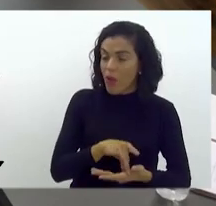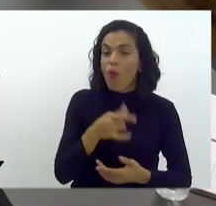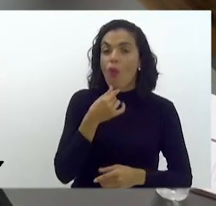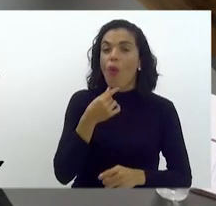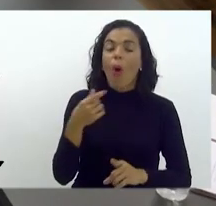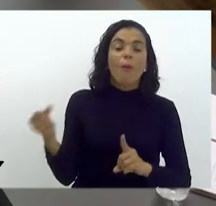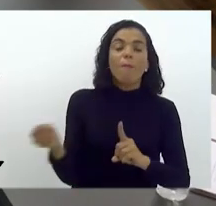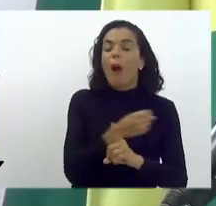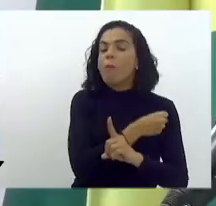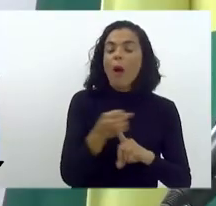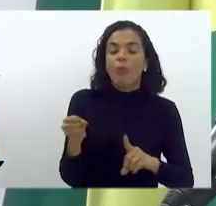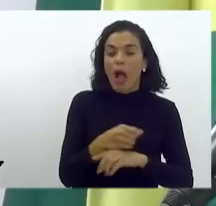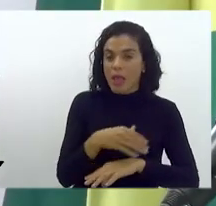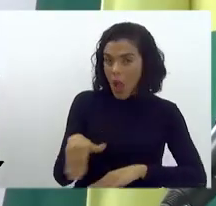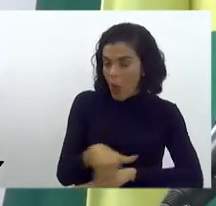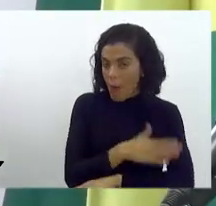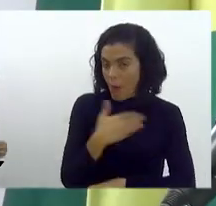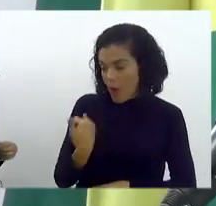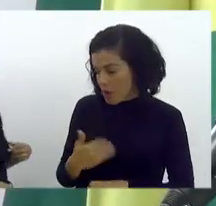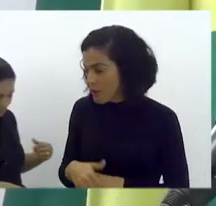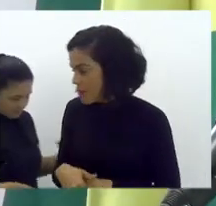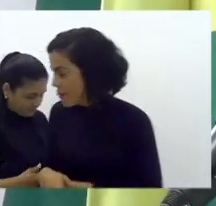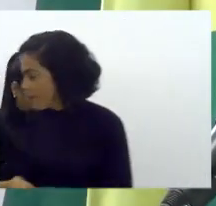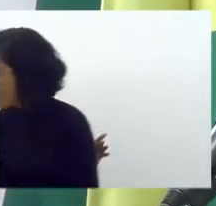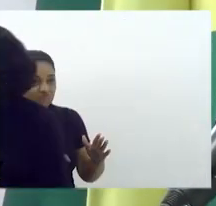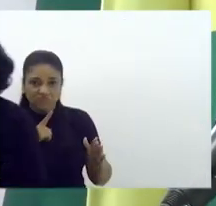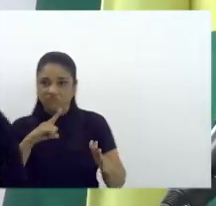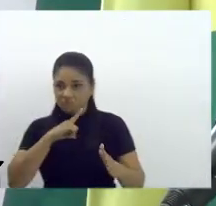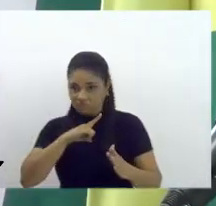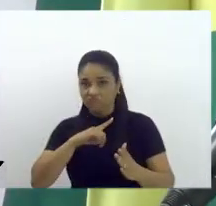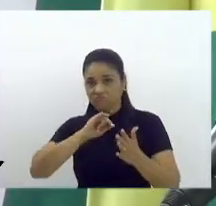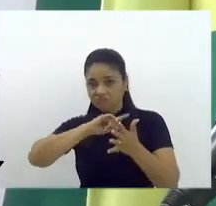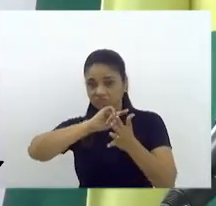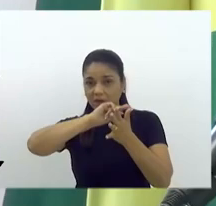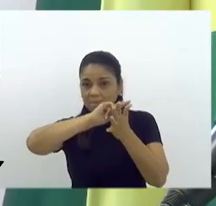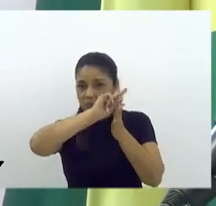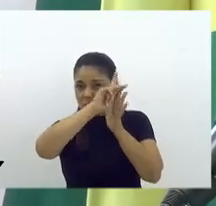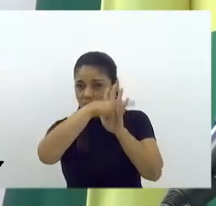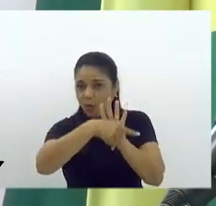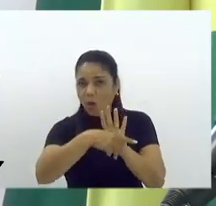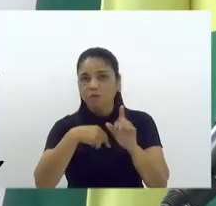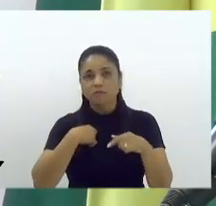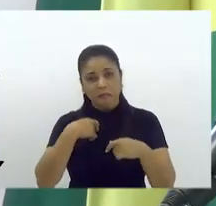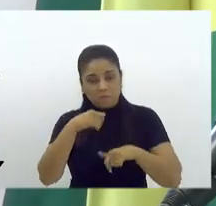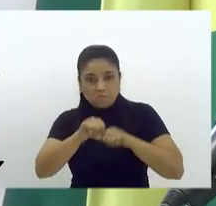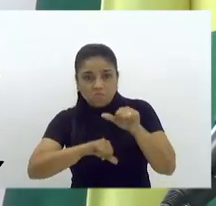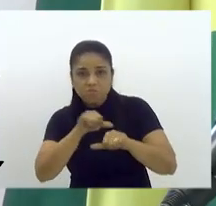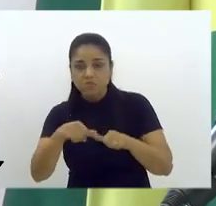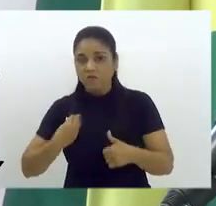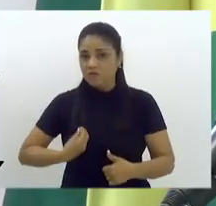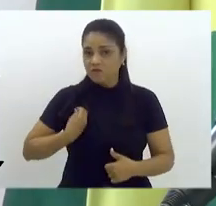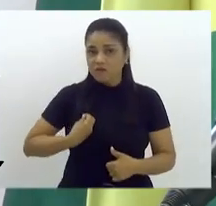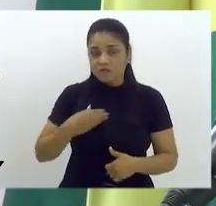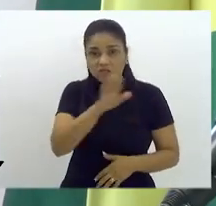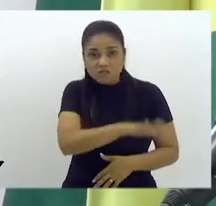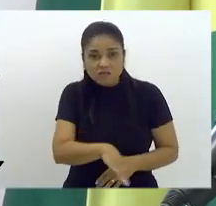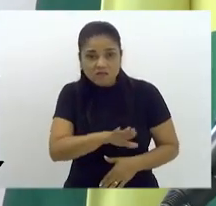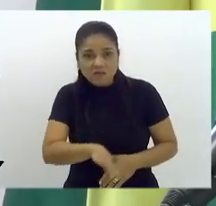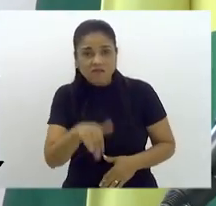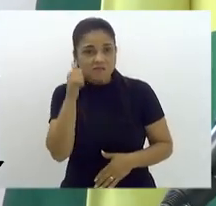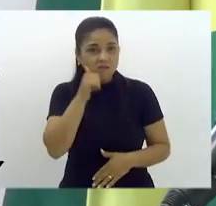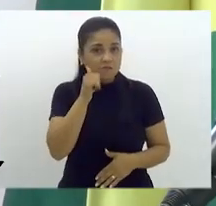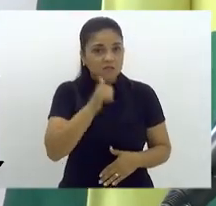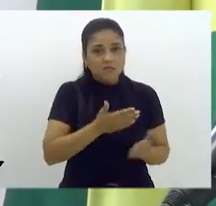rua Como já aconteceu eu ia denúncia era falsa então a gente tem que ter protocolo e cuidado com toda a gente tá mexendo com a vida de pessoas de crianças de meninas